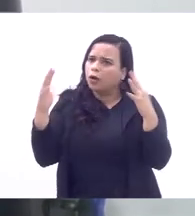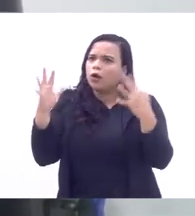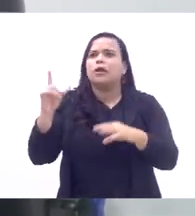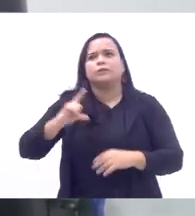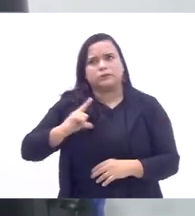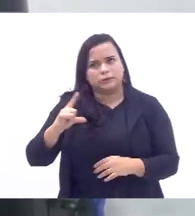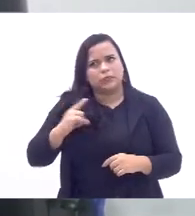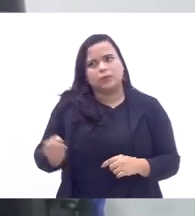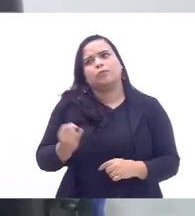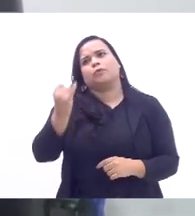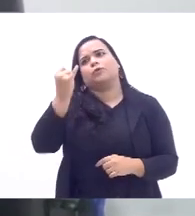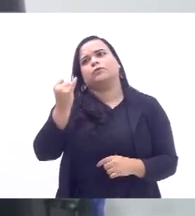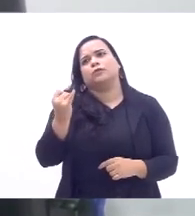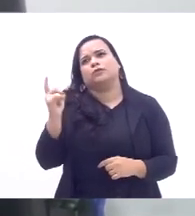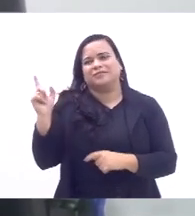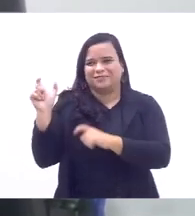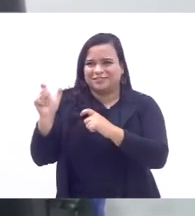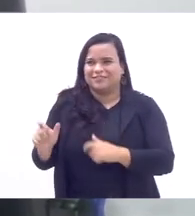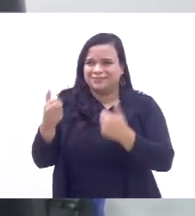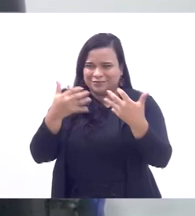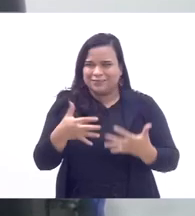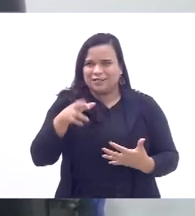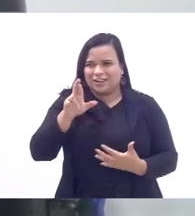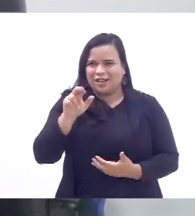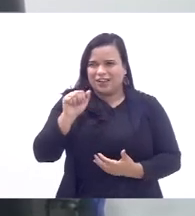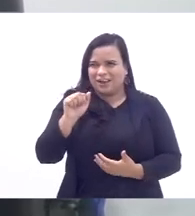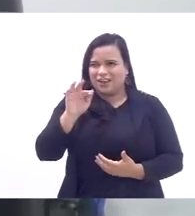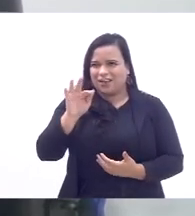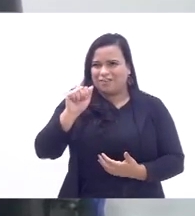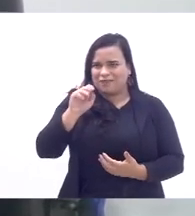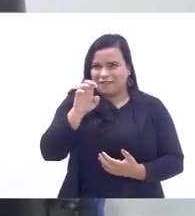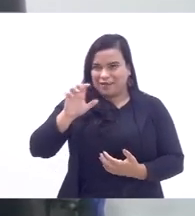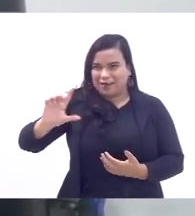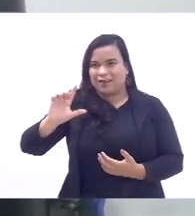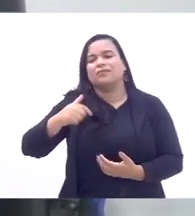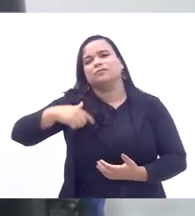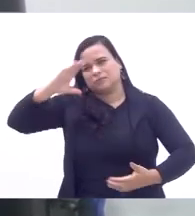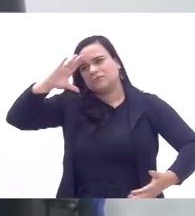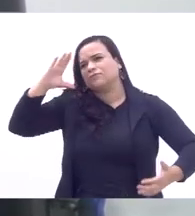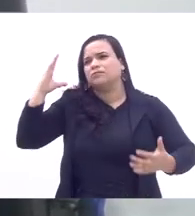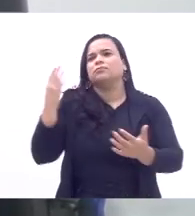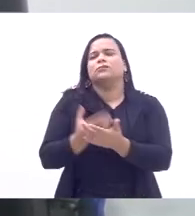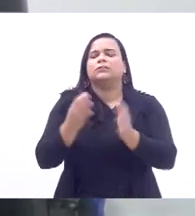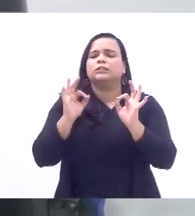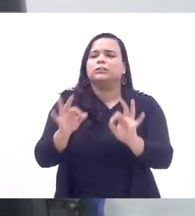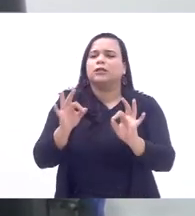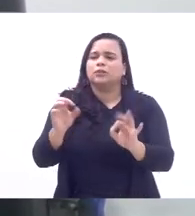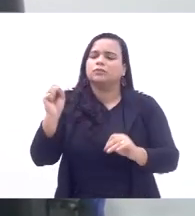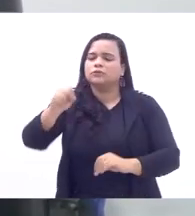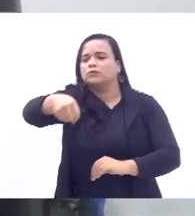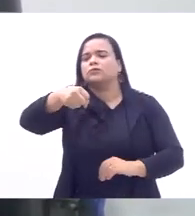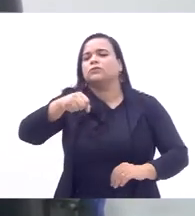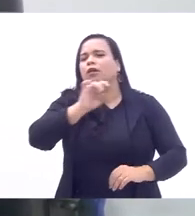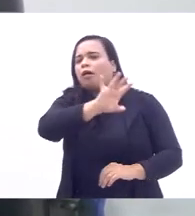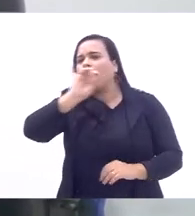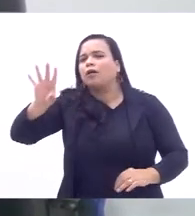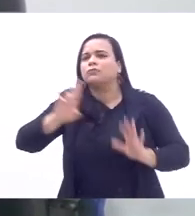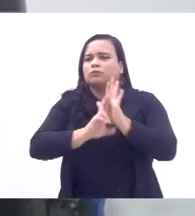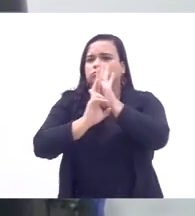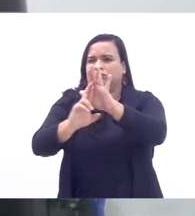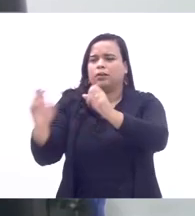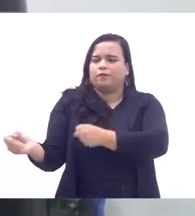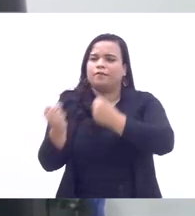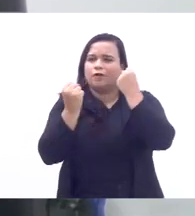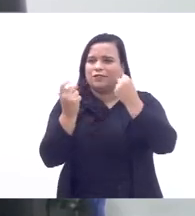disse Rafael, acredito, não, tenho certeza que sim, porque cada um de vocês aqui representa uma